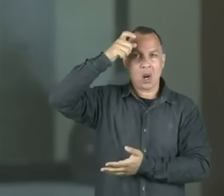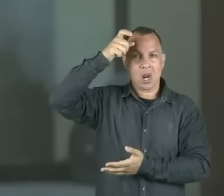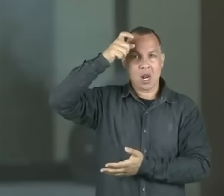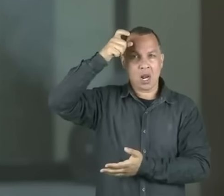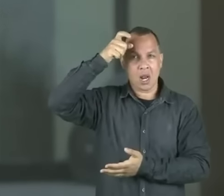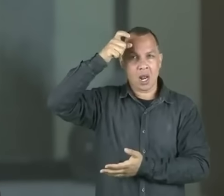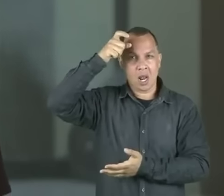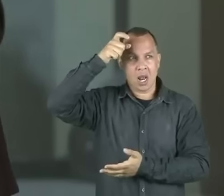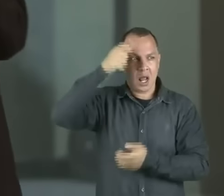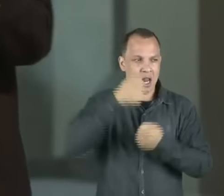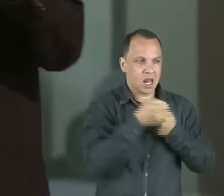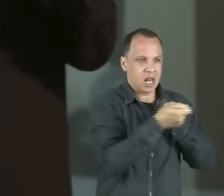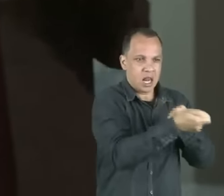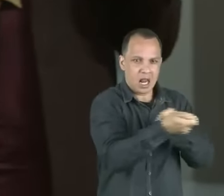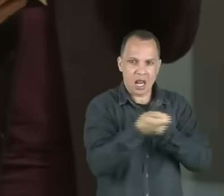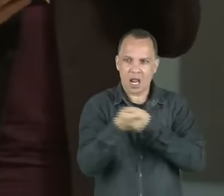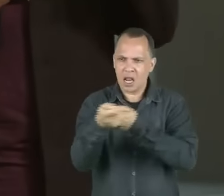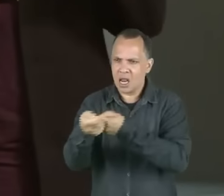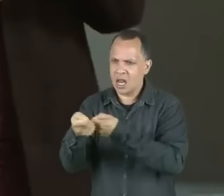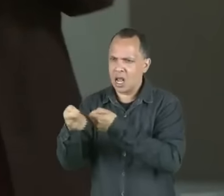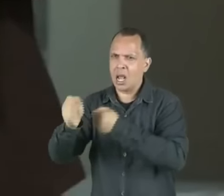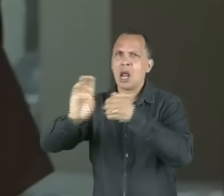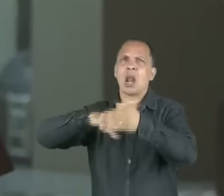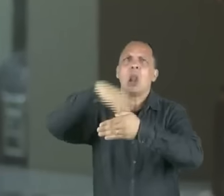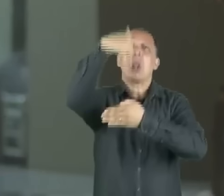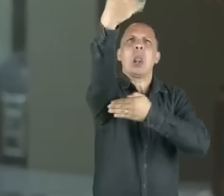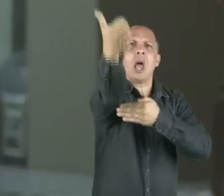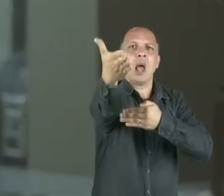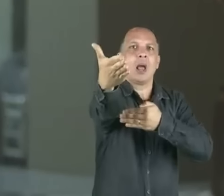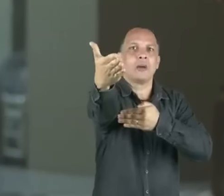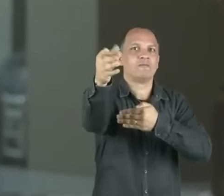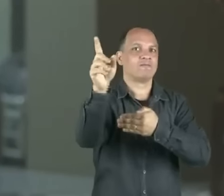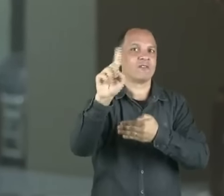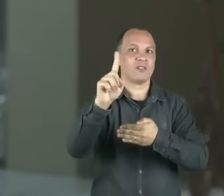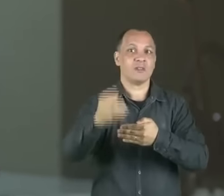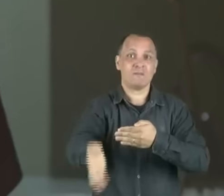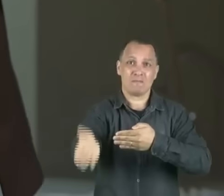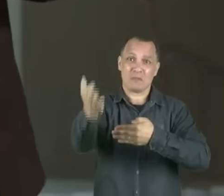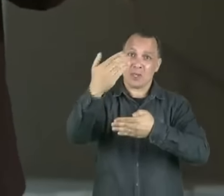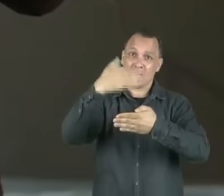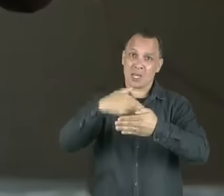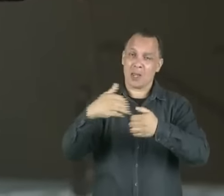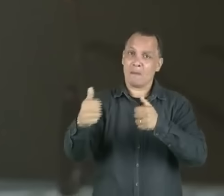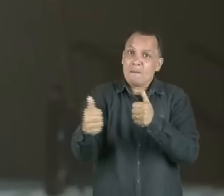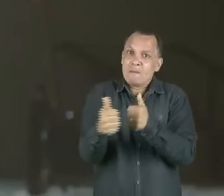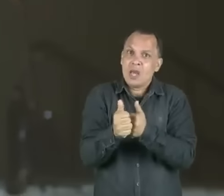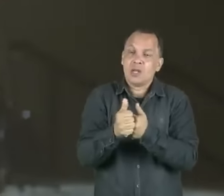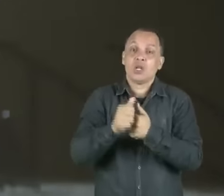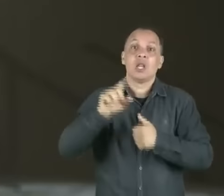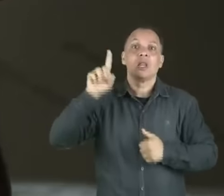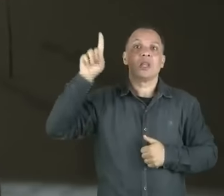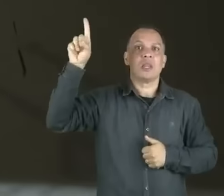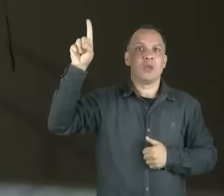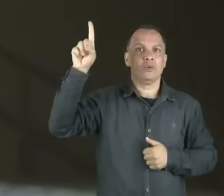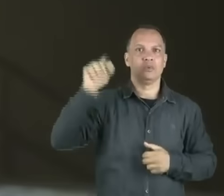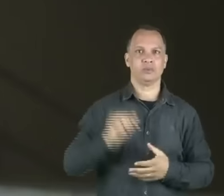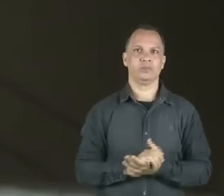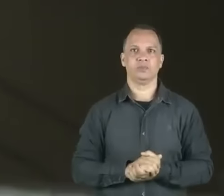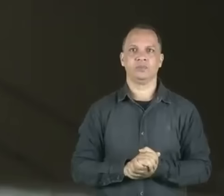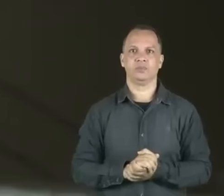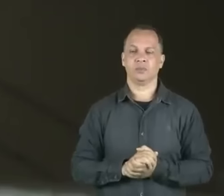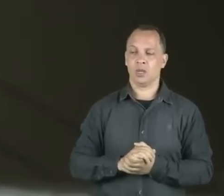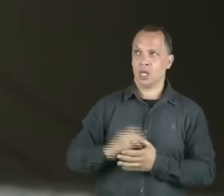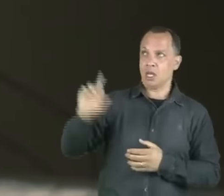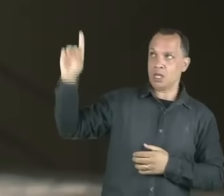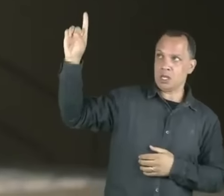o apóstolo Paulo fala que Deus nos abençoou com todas as bençãos espirituais nas regiões Celestiais